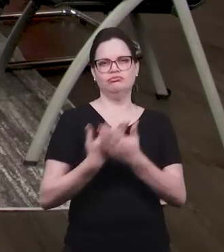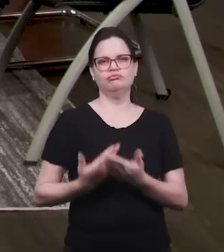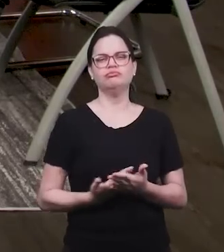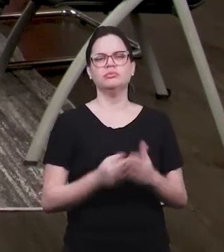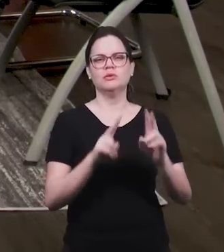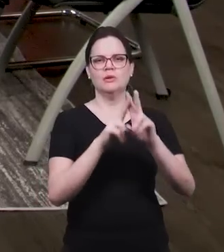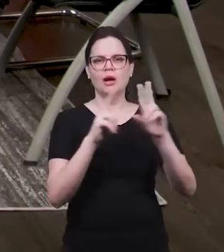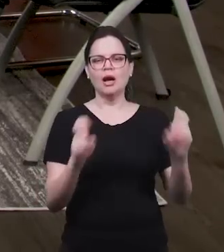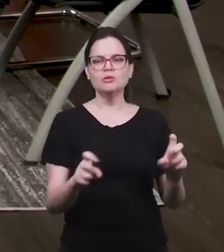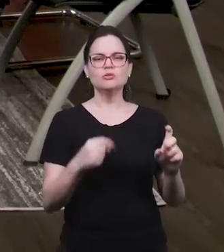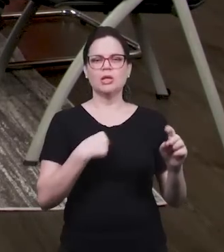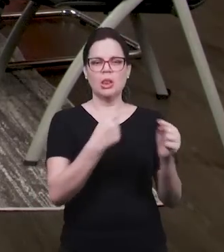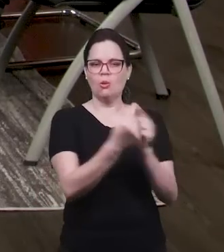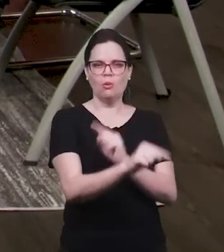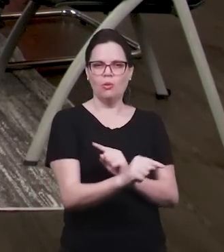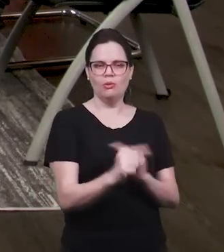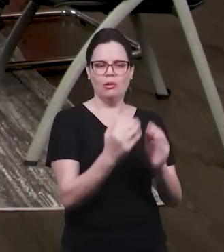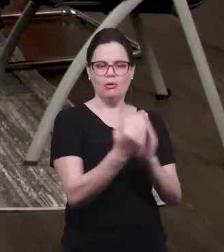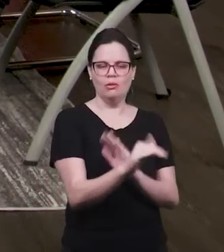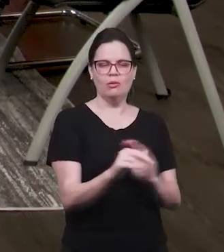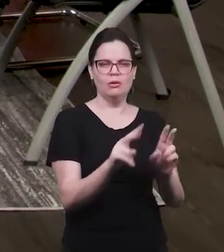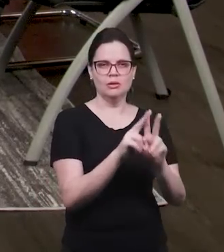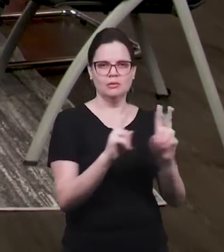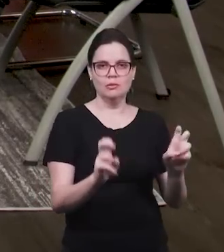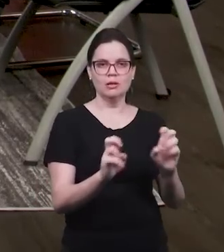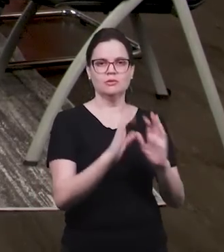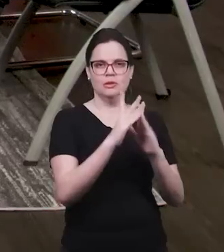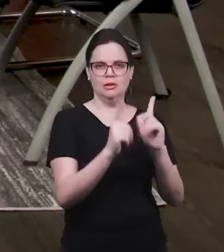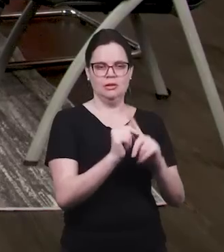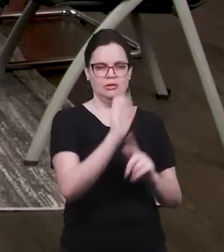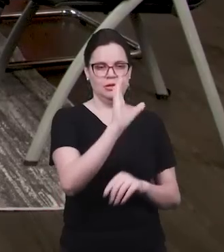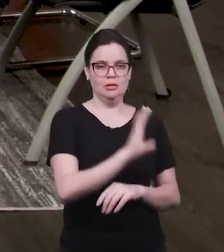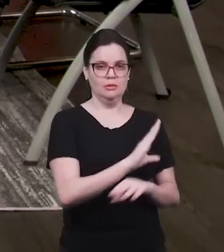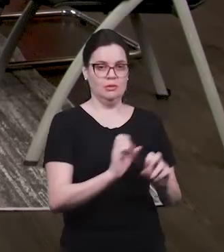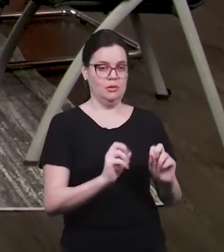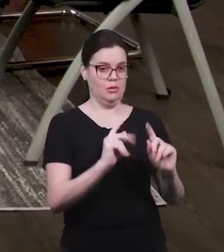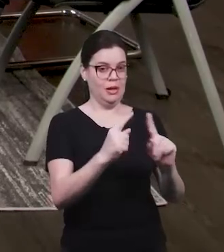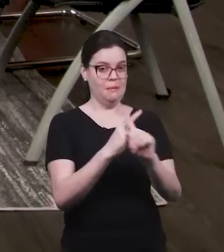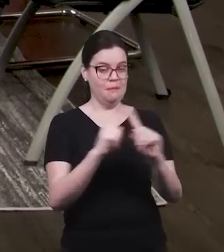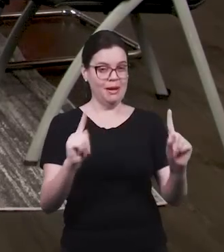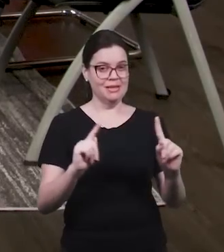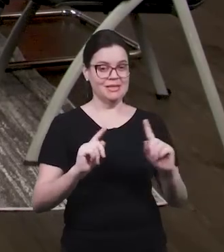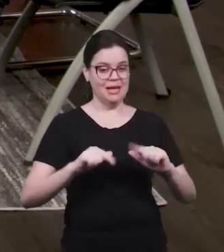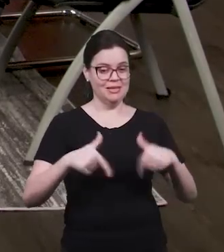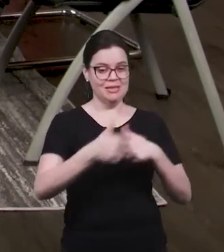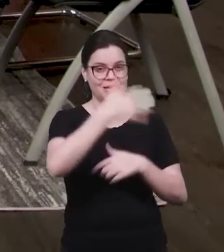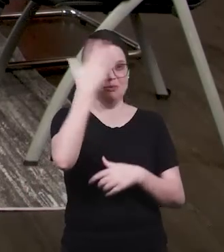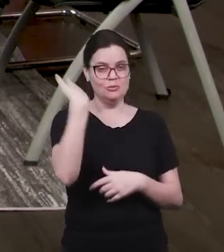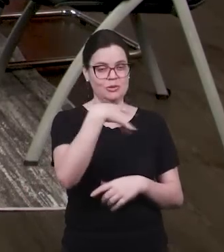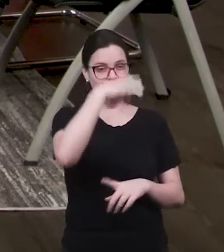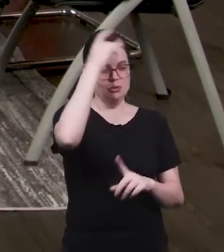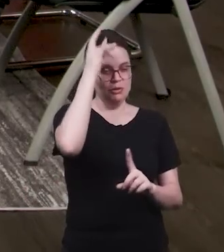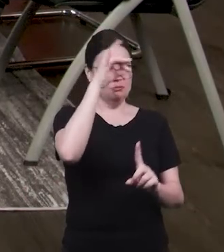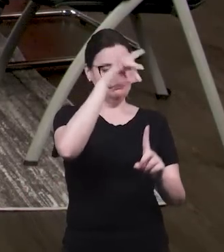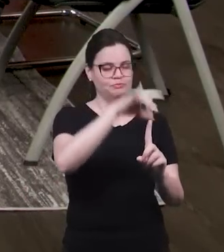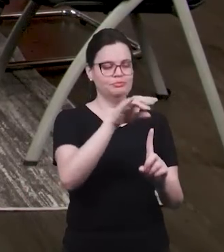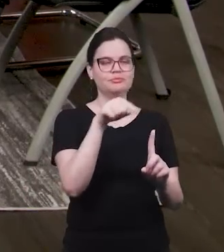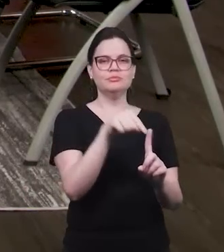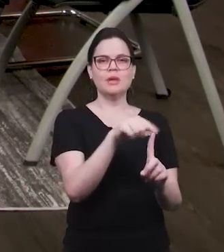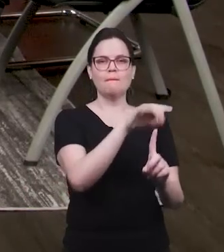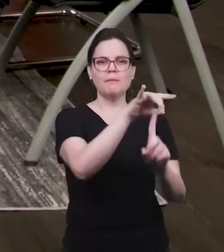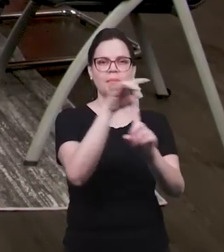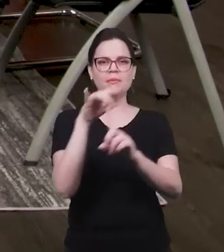outras manifestações, mas foi para dizer o seguinte: para um povo que